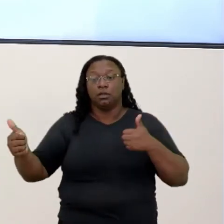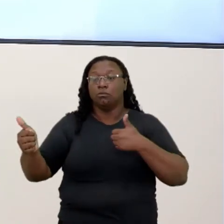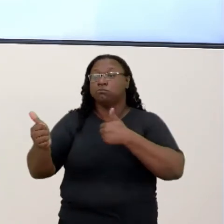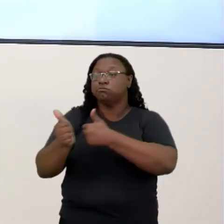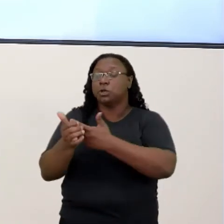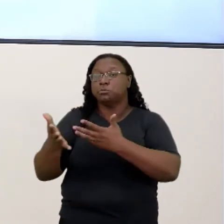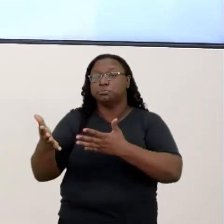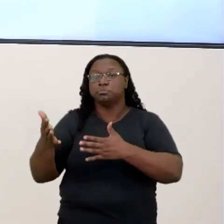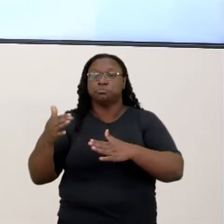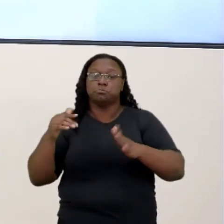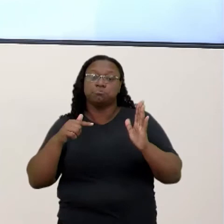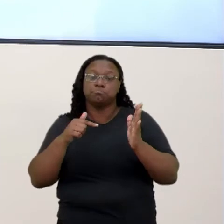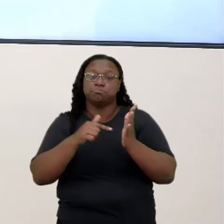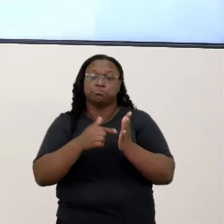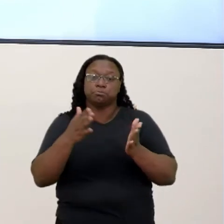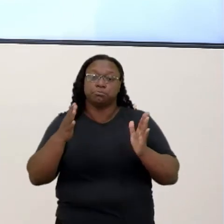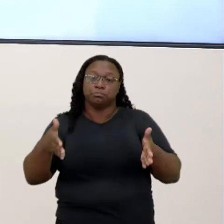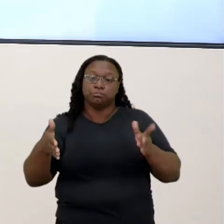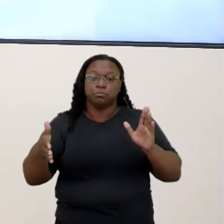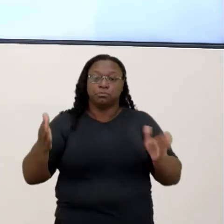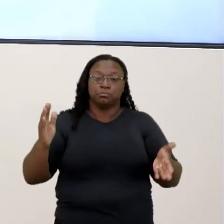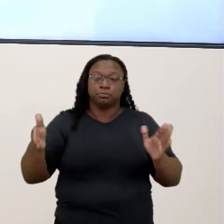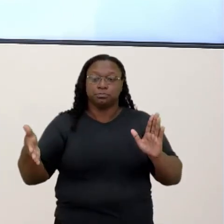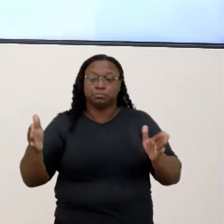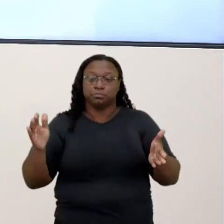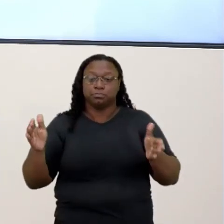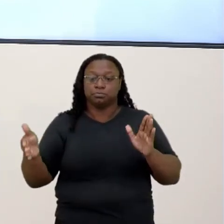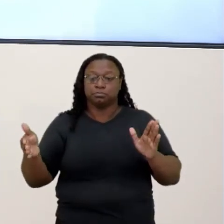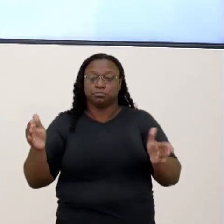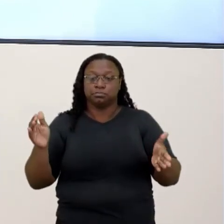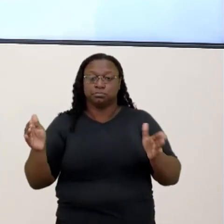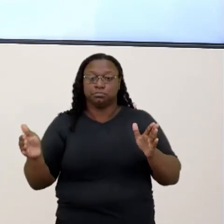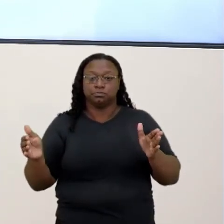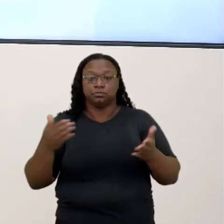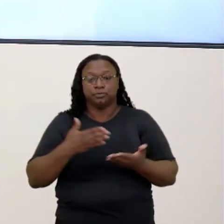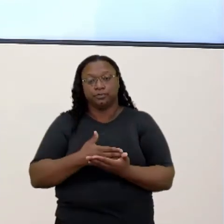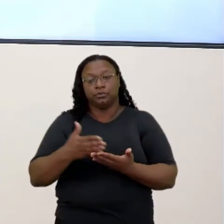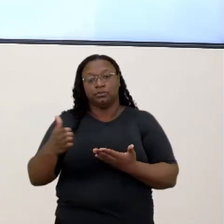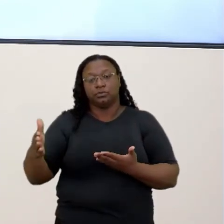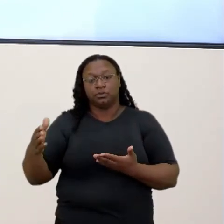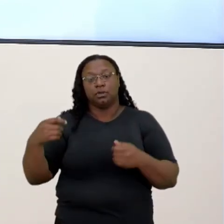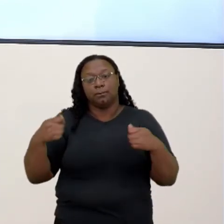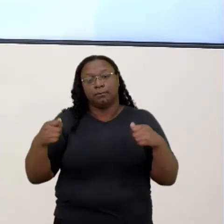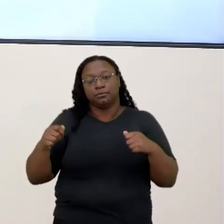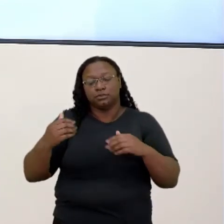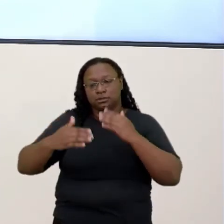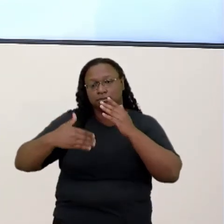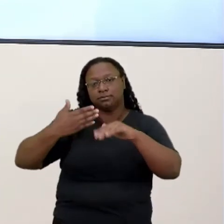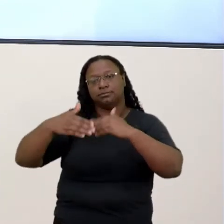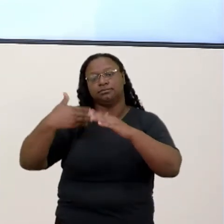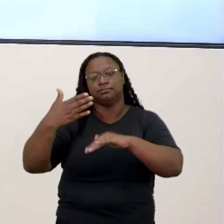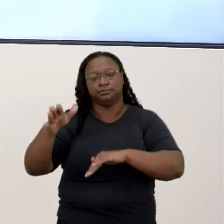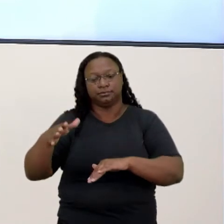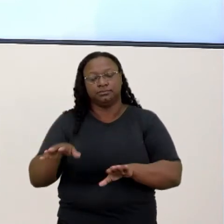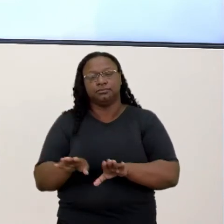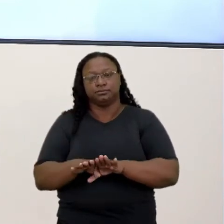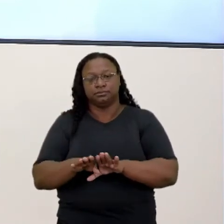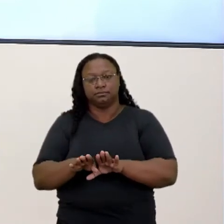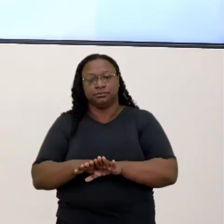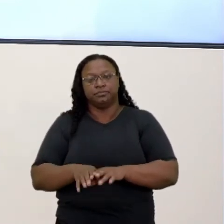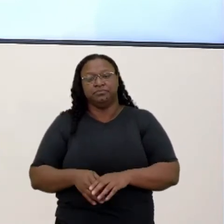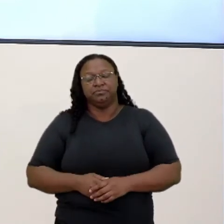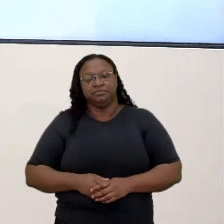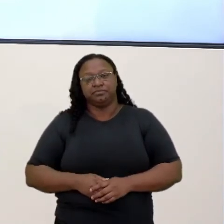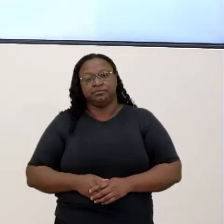ponto. Ok? Satisfaz até um determinado ponto. A partir daí a gente tem que avançar mais os processos